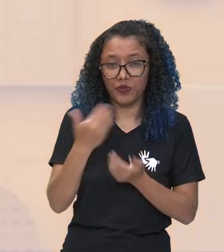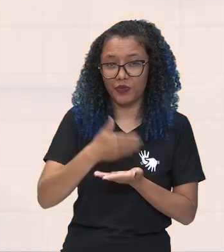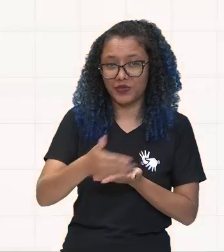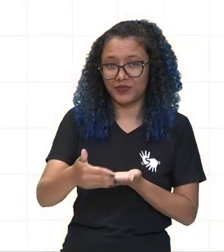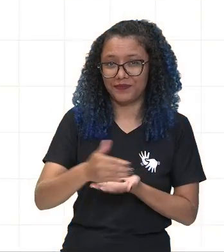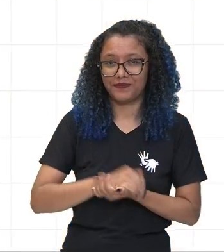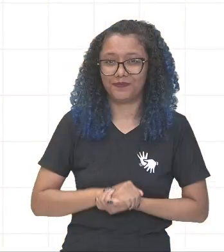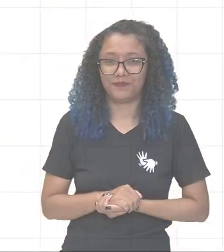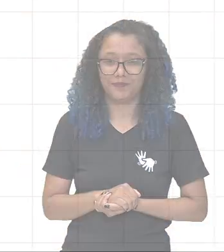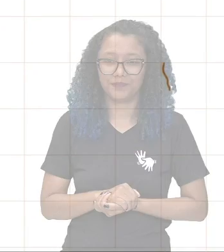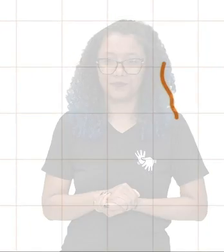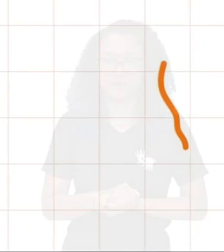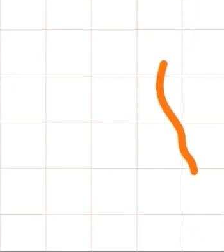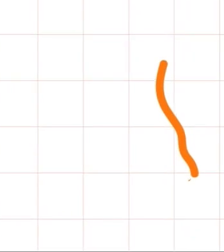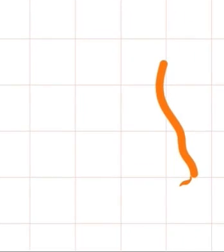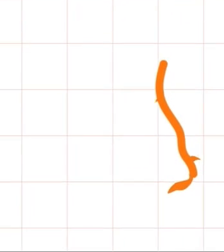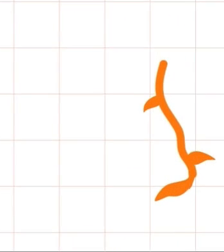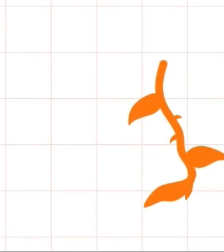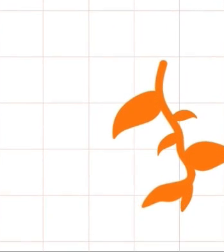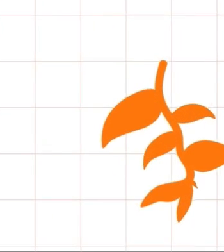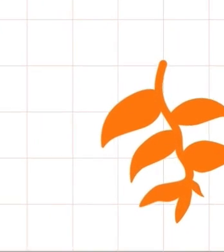aula?